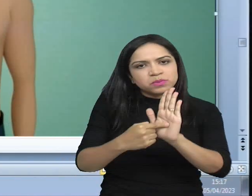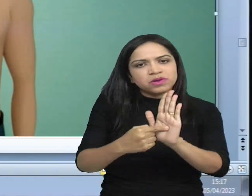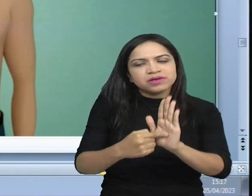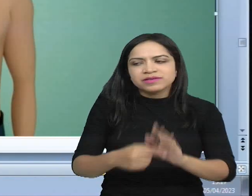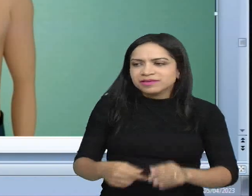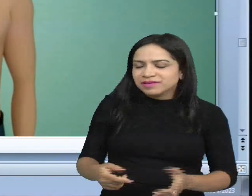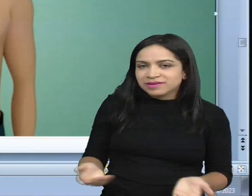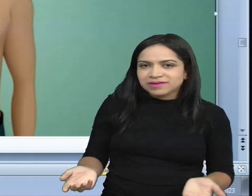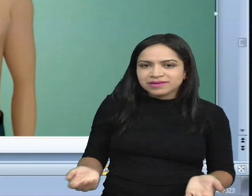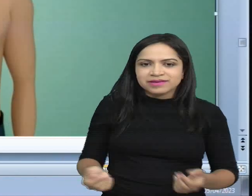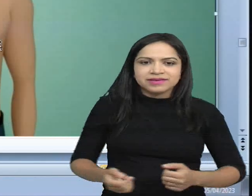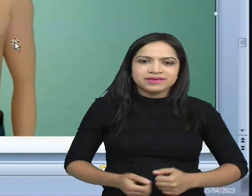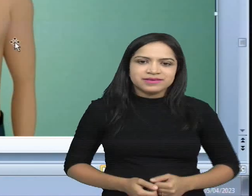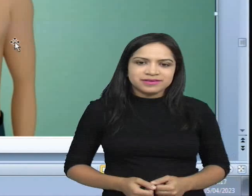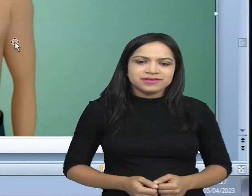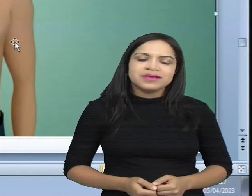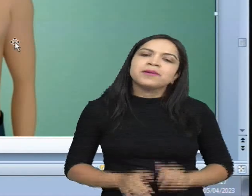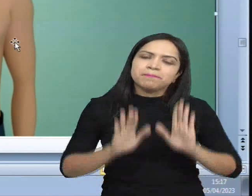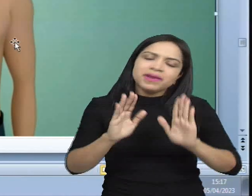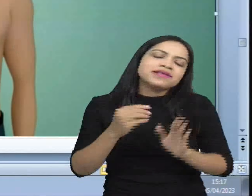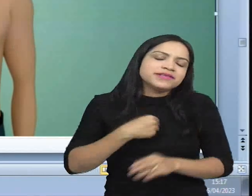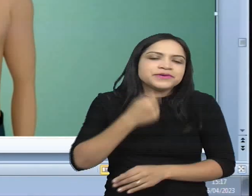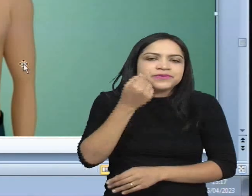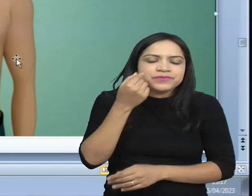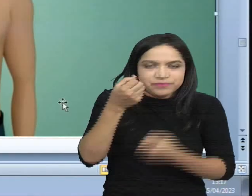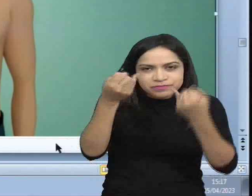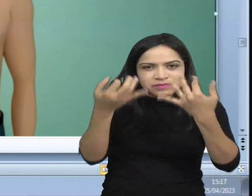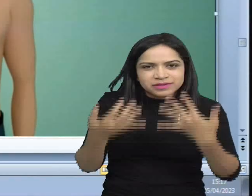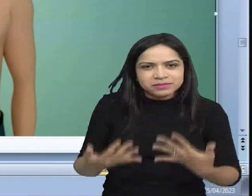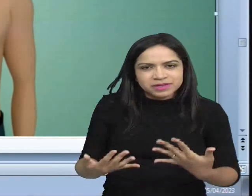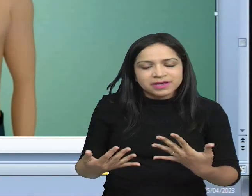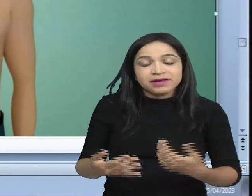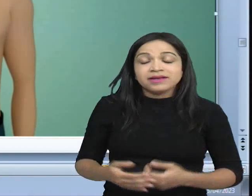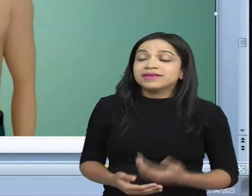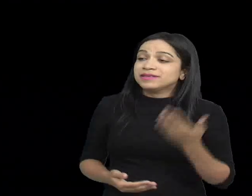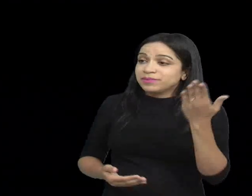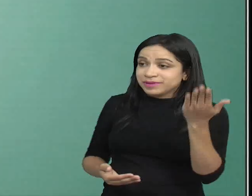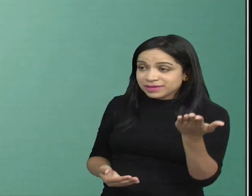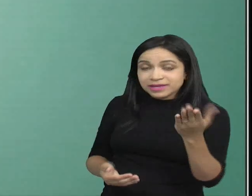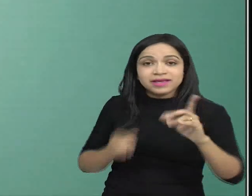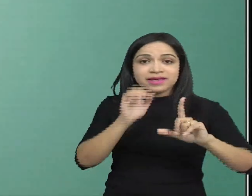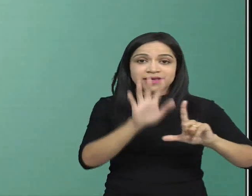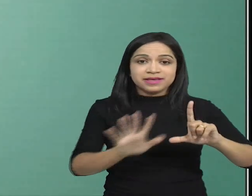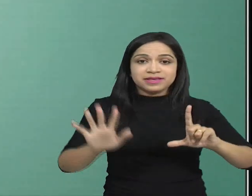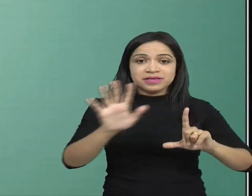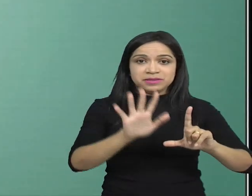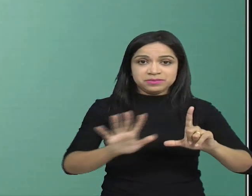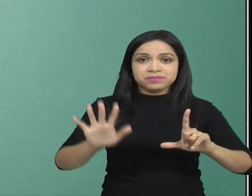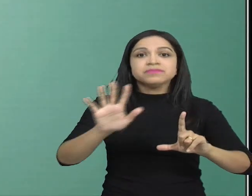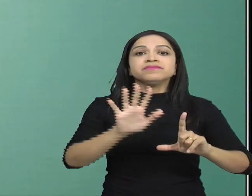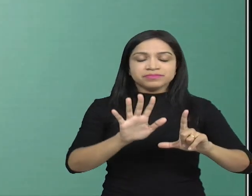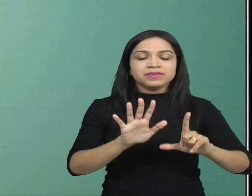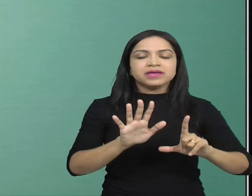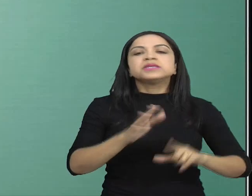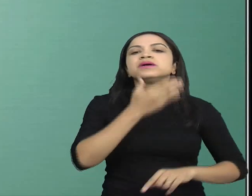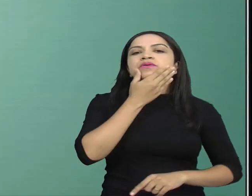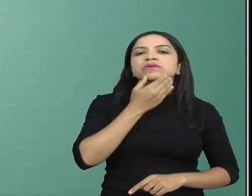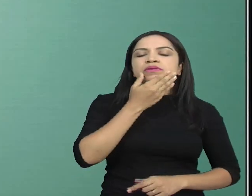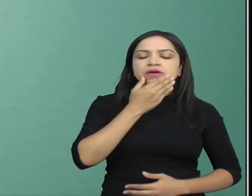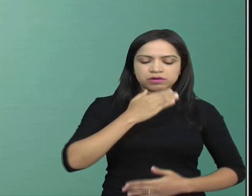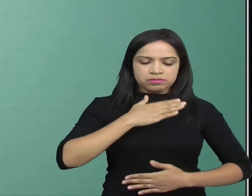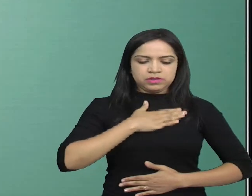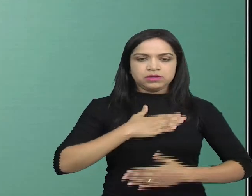Porque entendi. ótimo. Aí nada mais vereadora, que é um bonequinho que está sendo submetido a